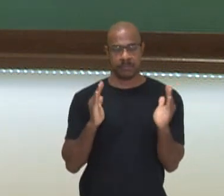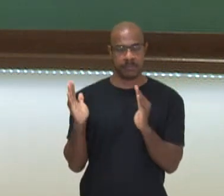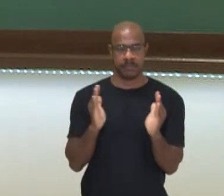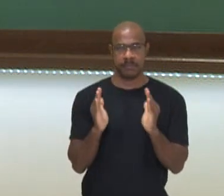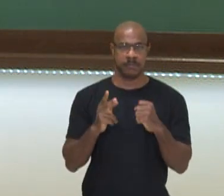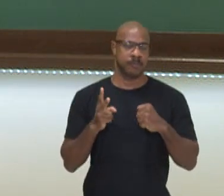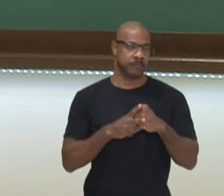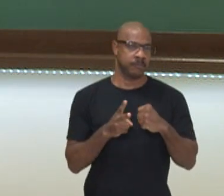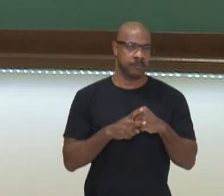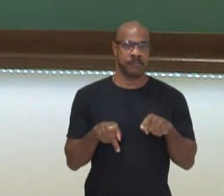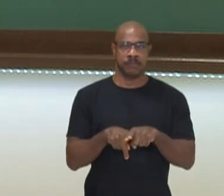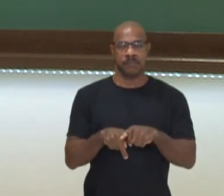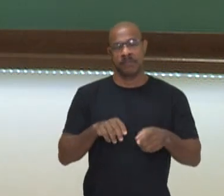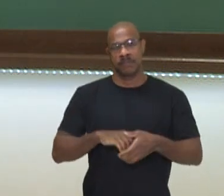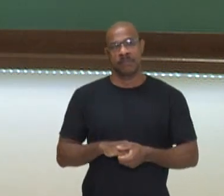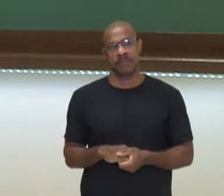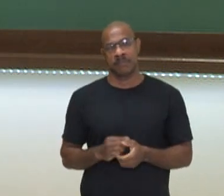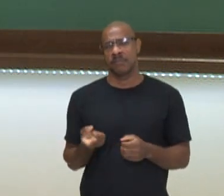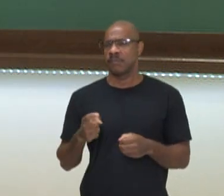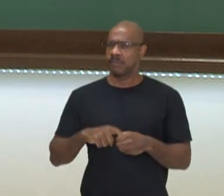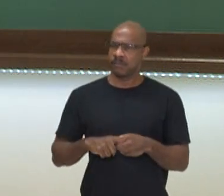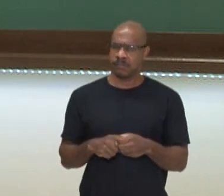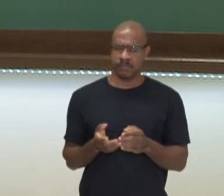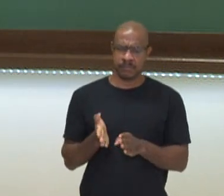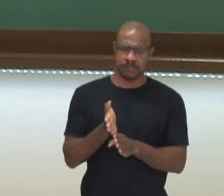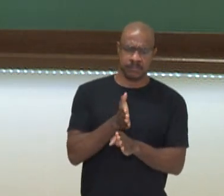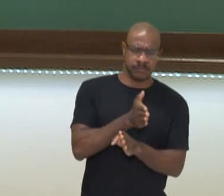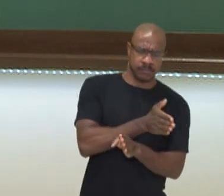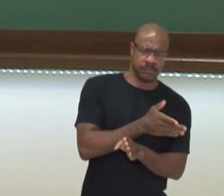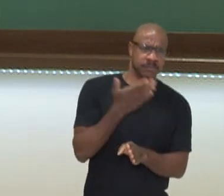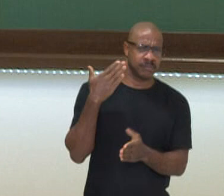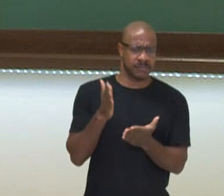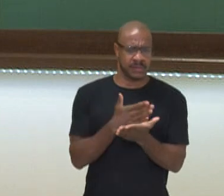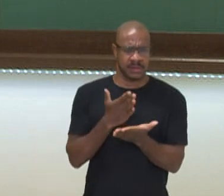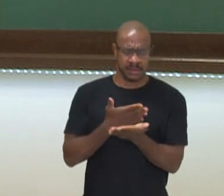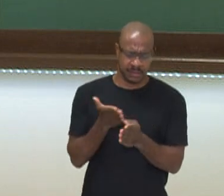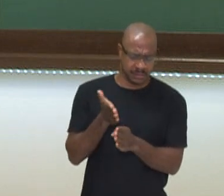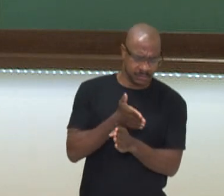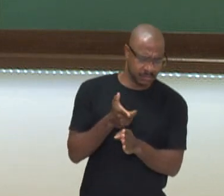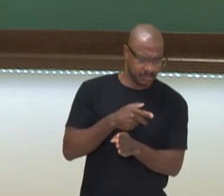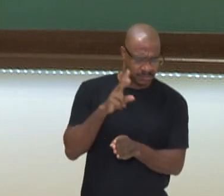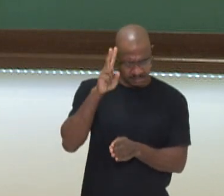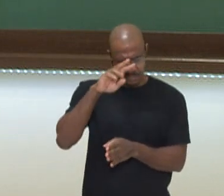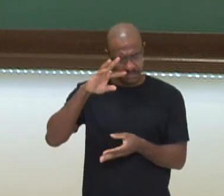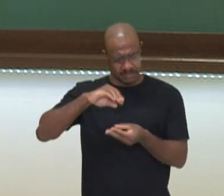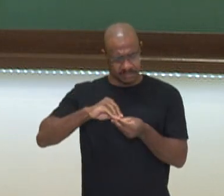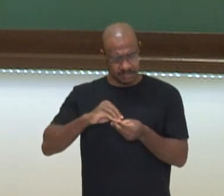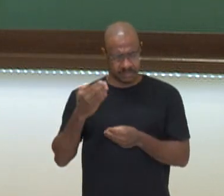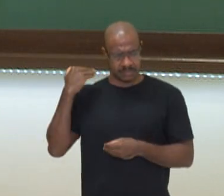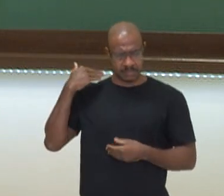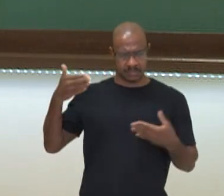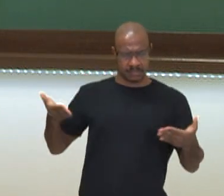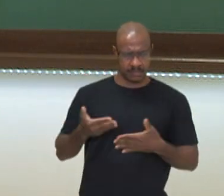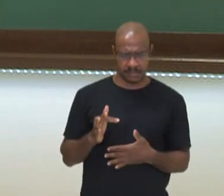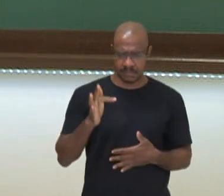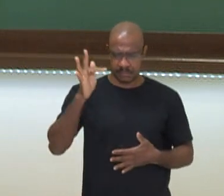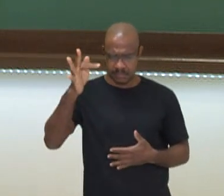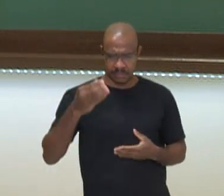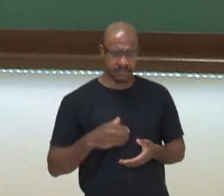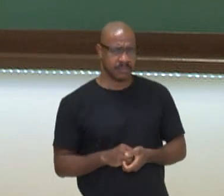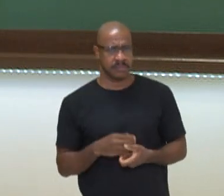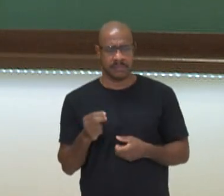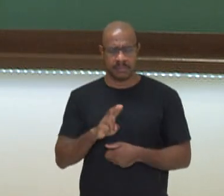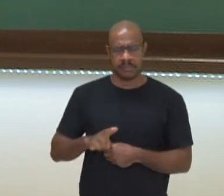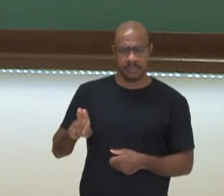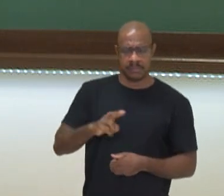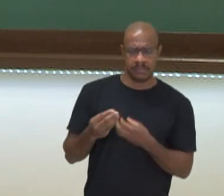Então, nos seus estudos aí, volta um pouquinho atrás. Nossa, deixa eu lembrar aqui como é que é presente, passado, futuro, os verbos modais, para poder